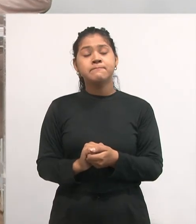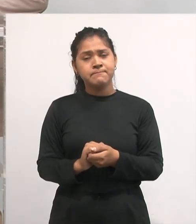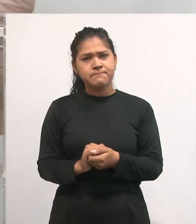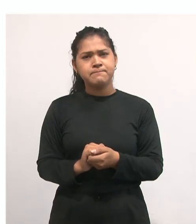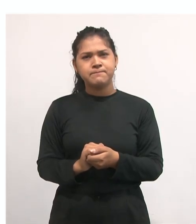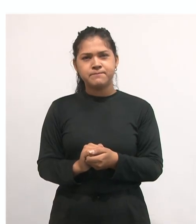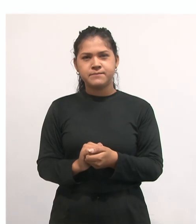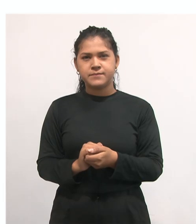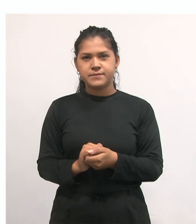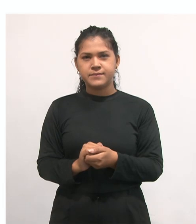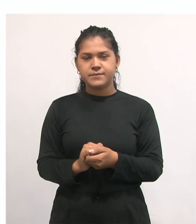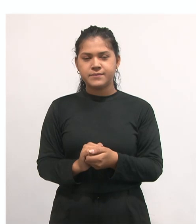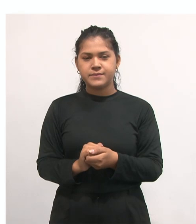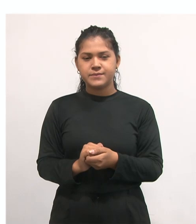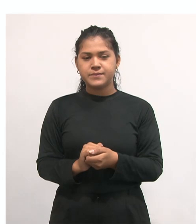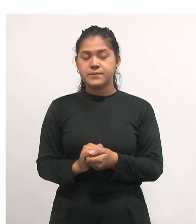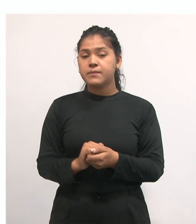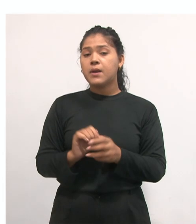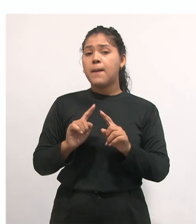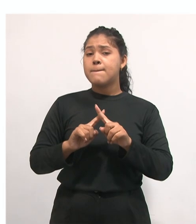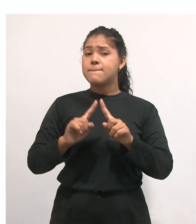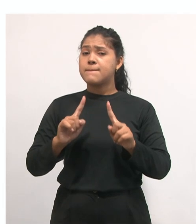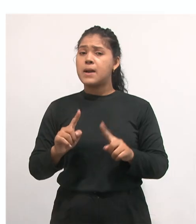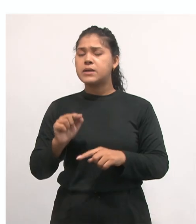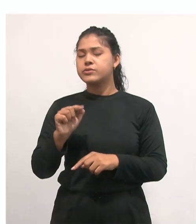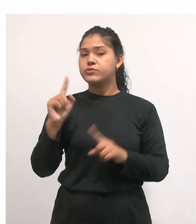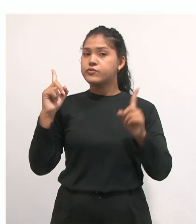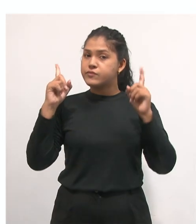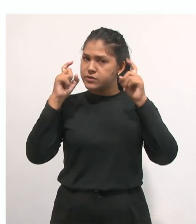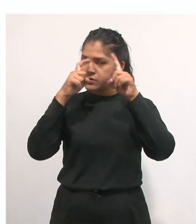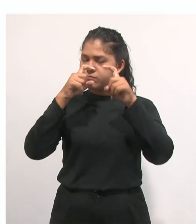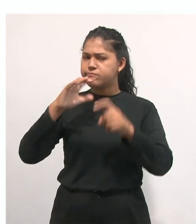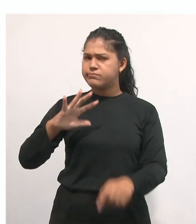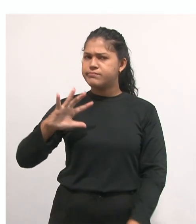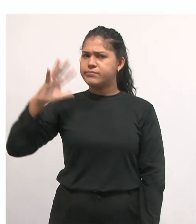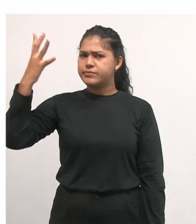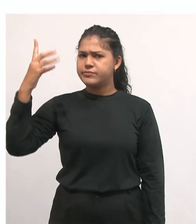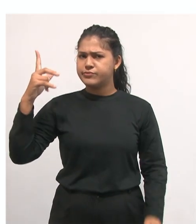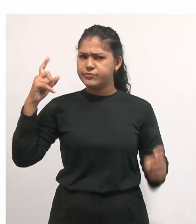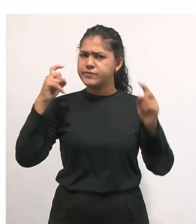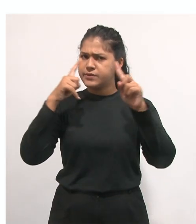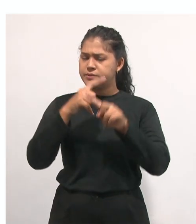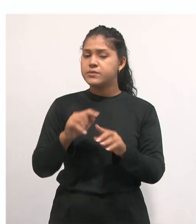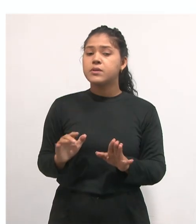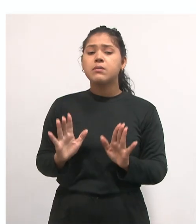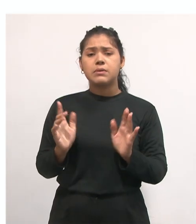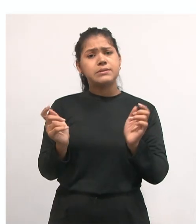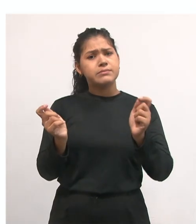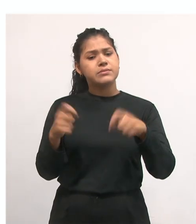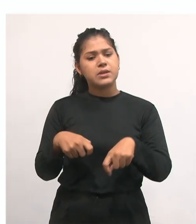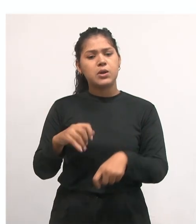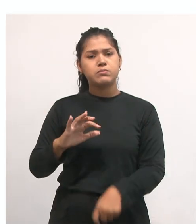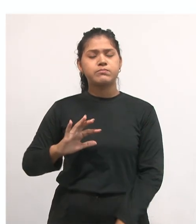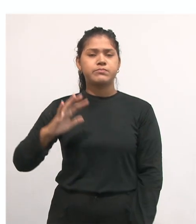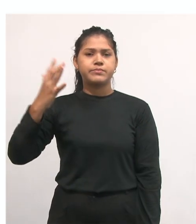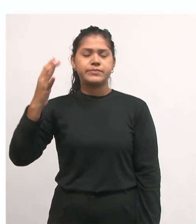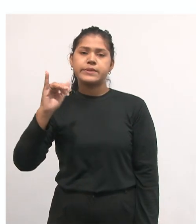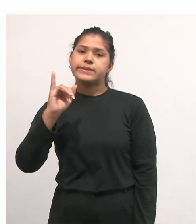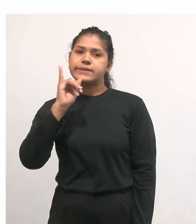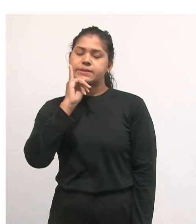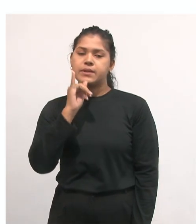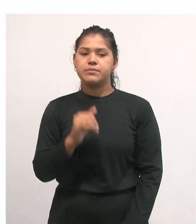perfeito? Mas isso é raro, uma correlação positiva é raro, mas se você achar uma correlação